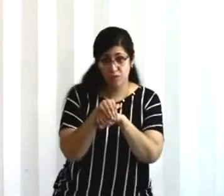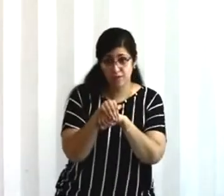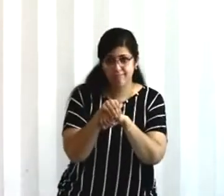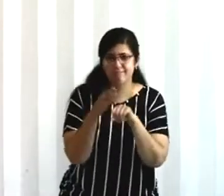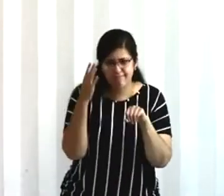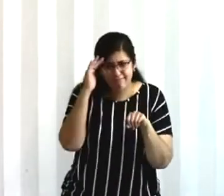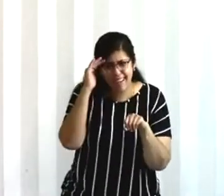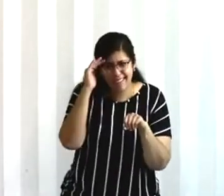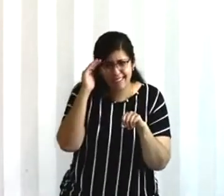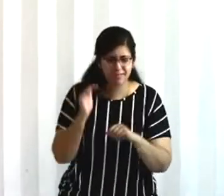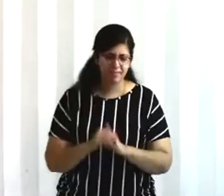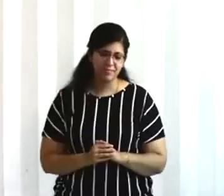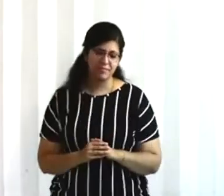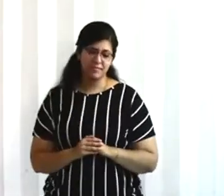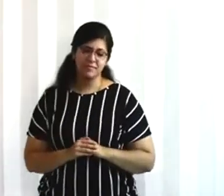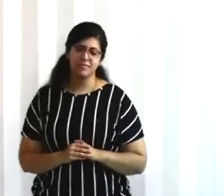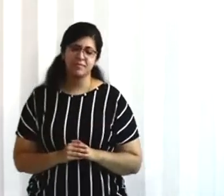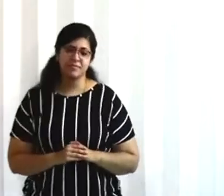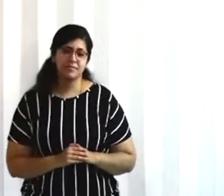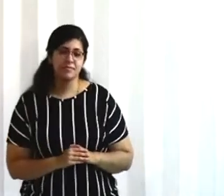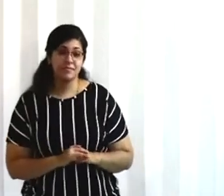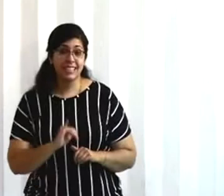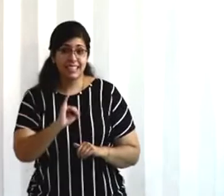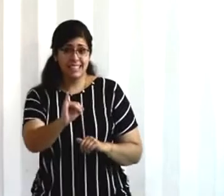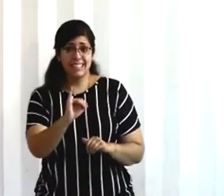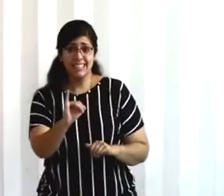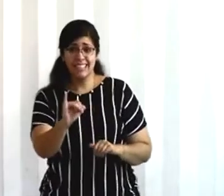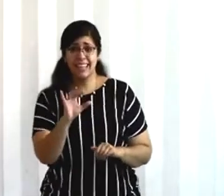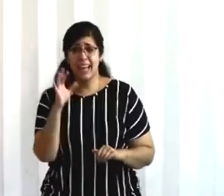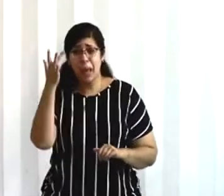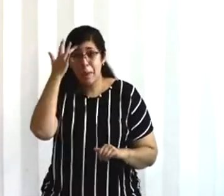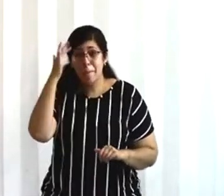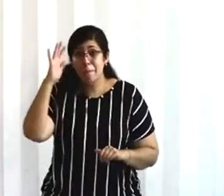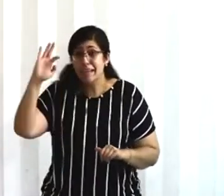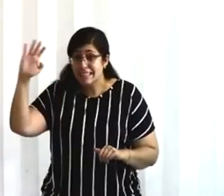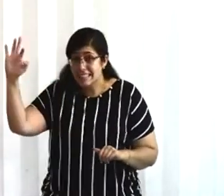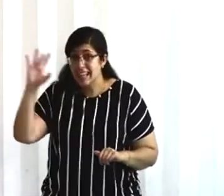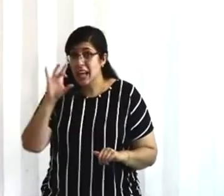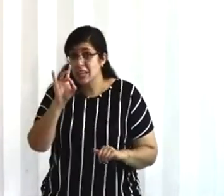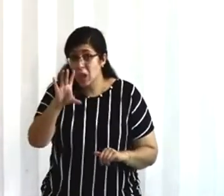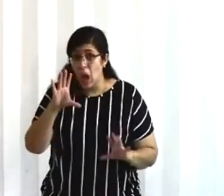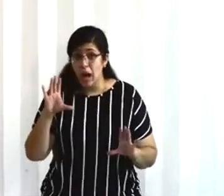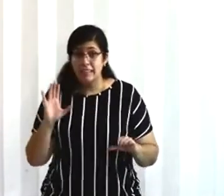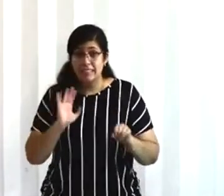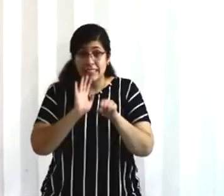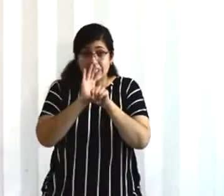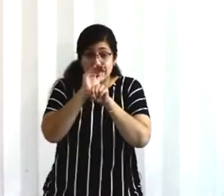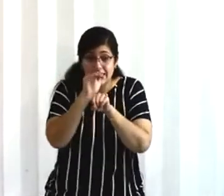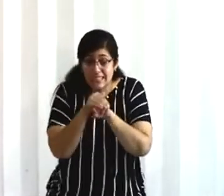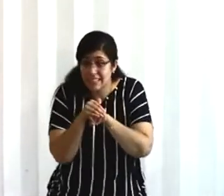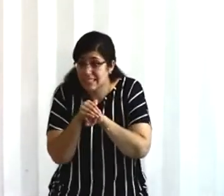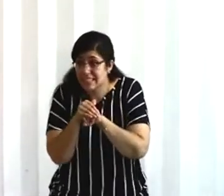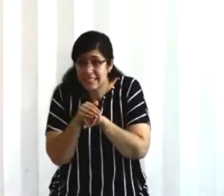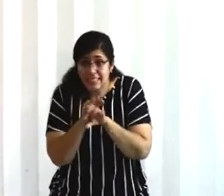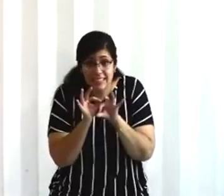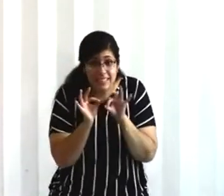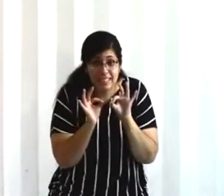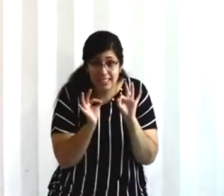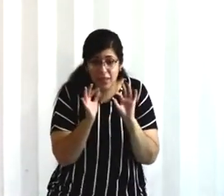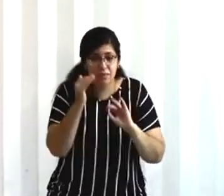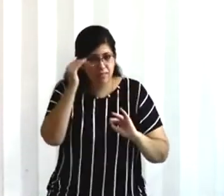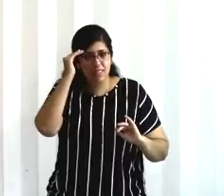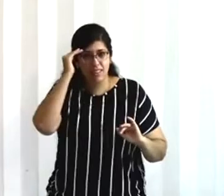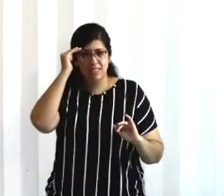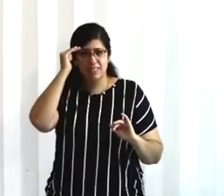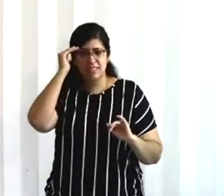nós vivêssemos apenas sobre a escuridão, nós nem estaríamos aqui, porque a